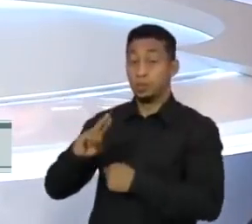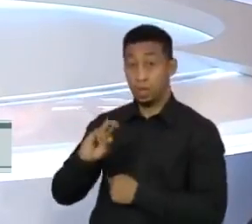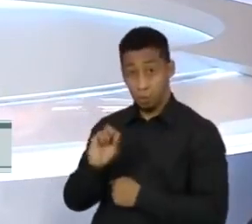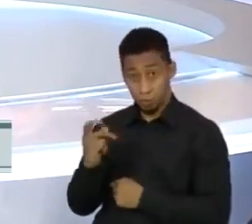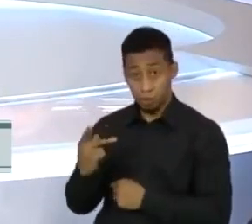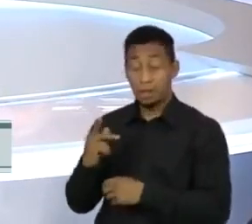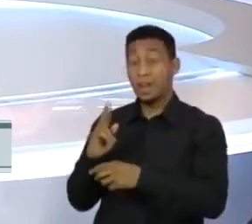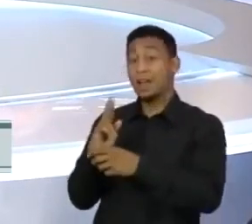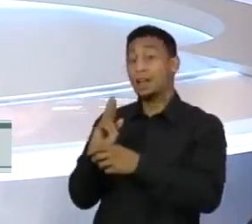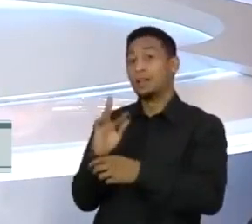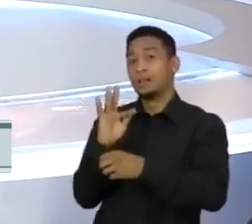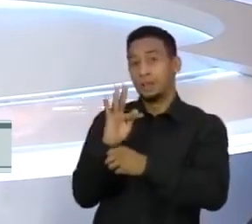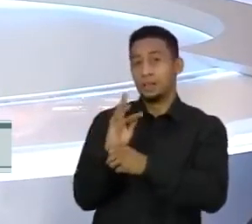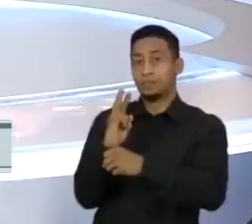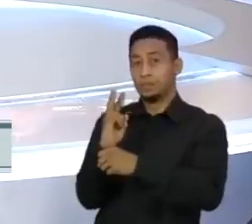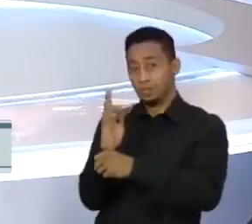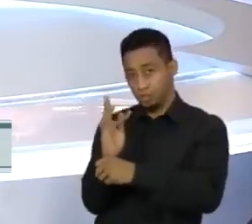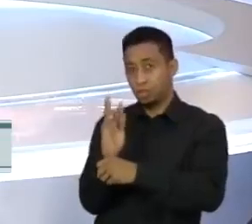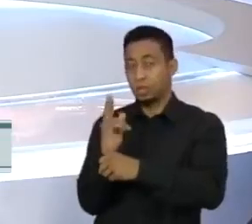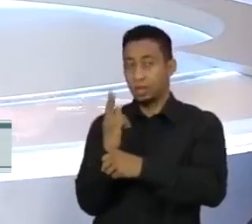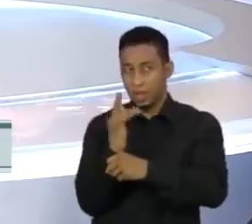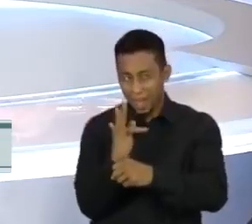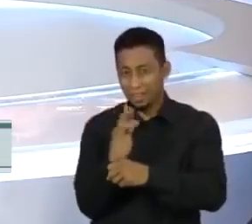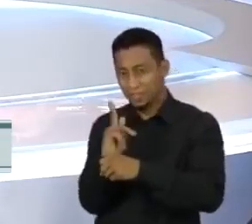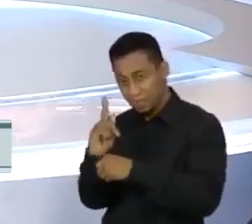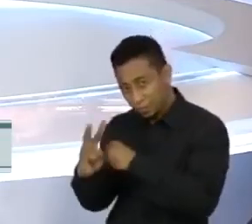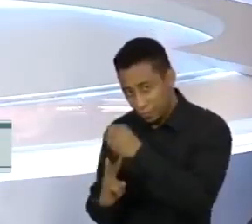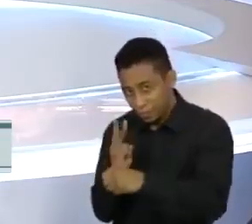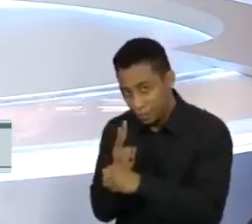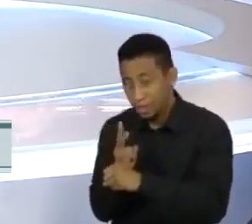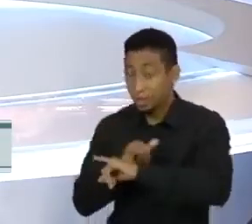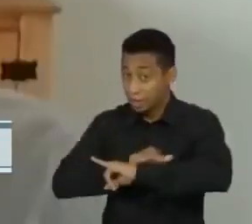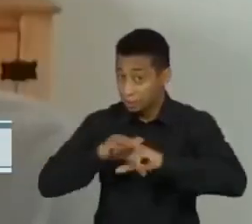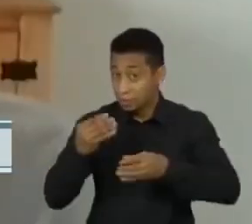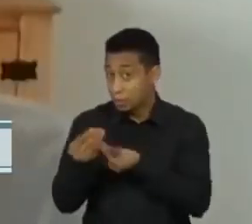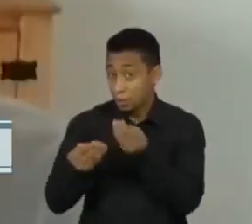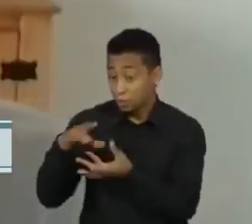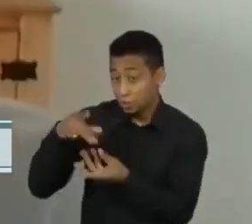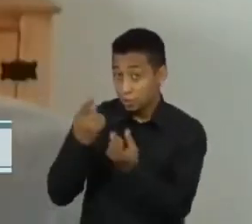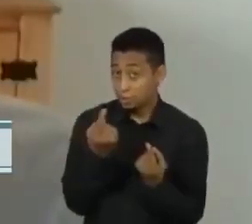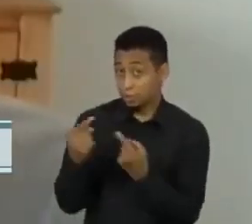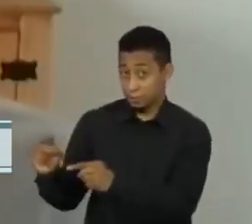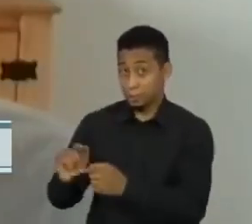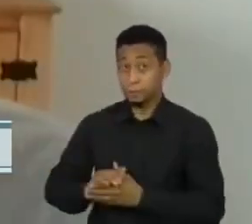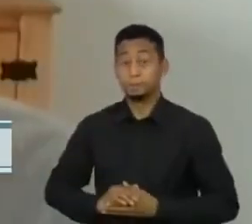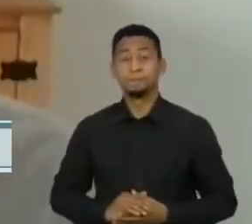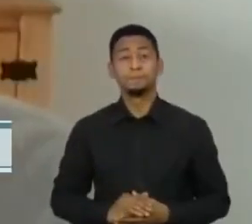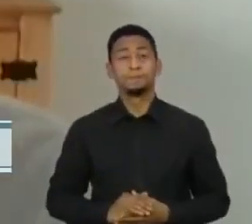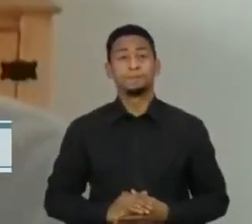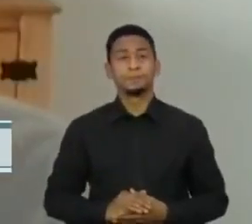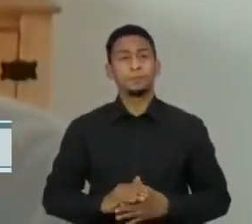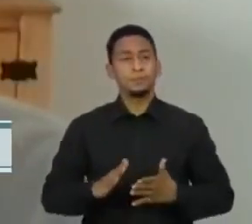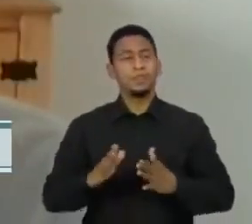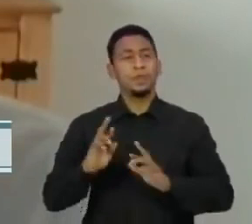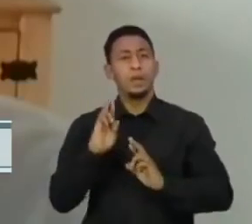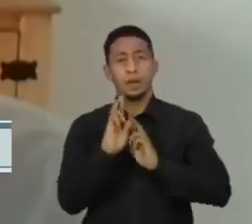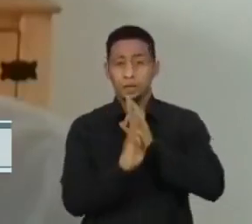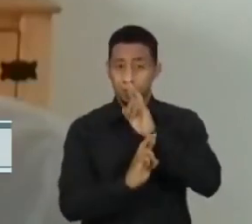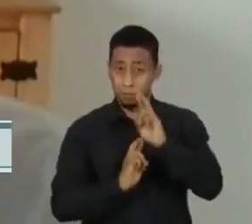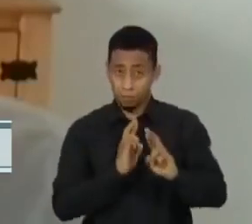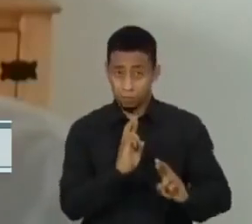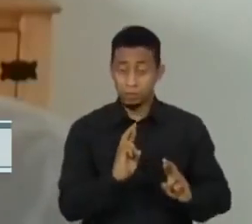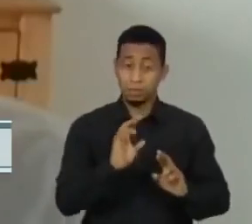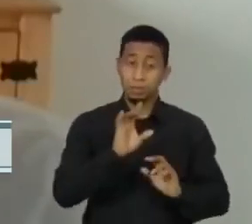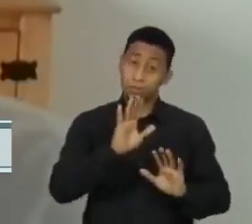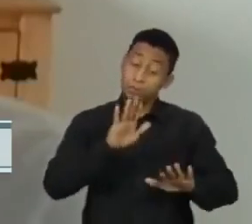condições de governabilidade e as reações aos ataques à democracia. As respostas são diferentes